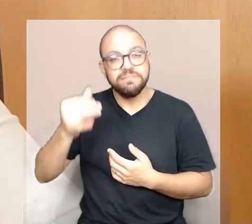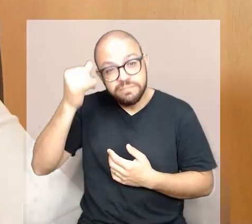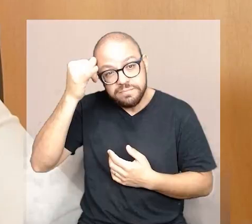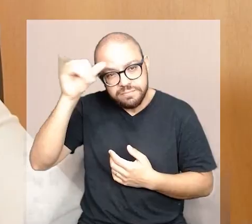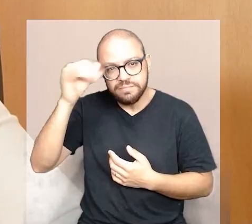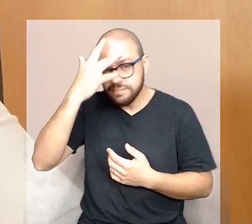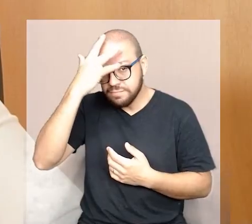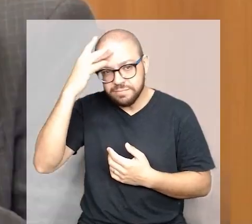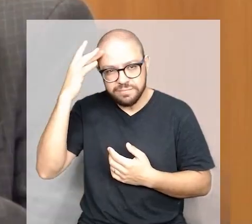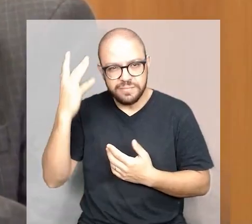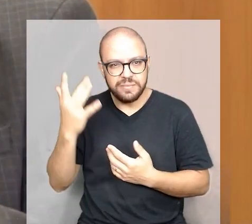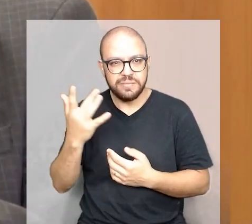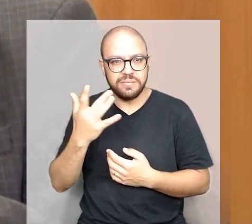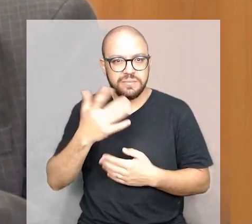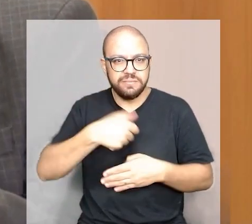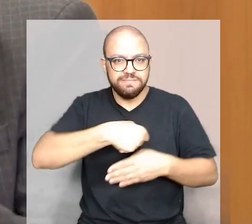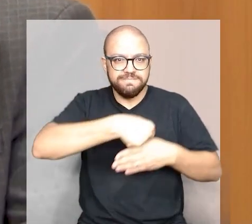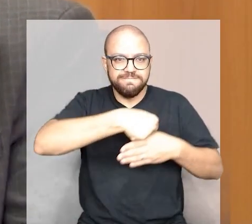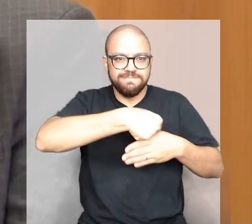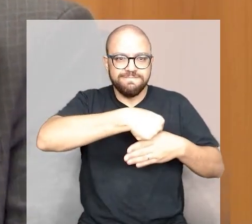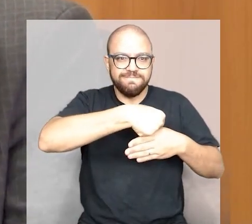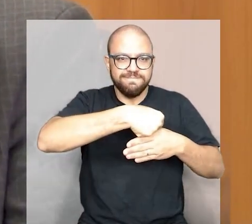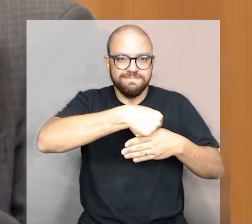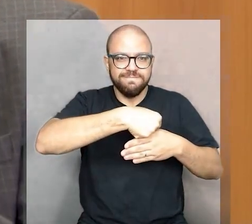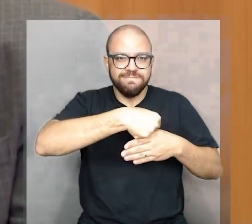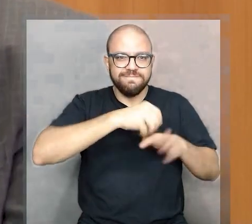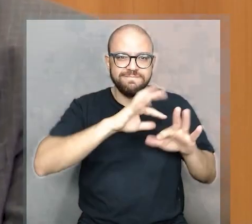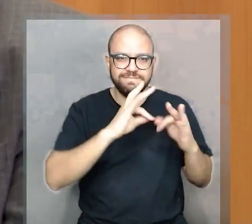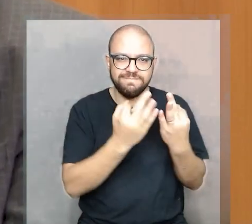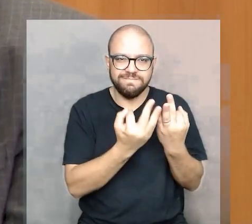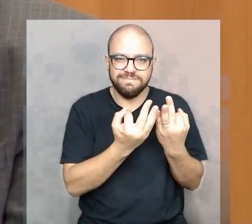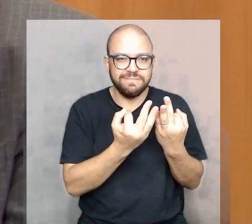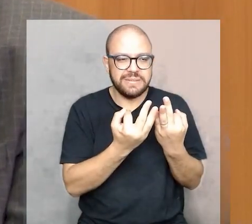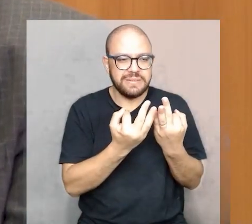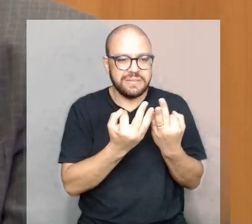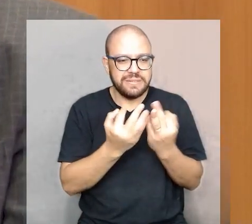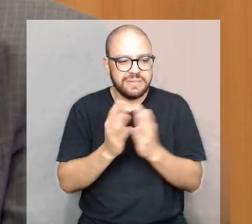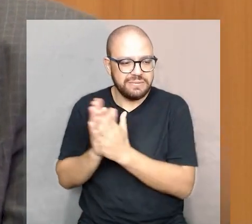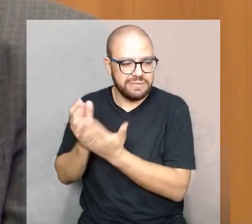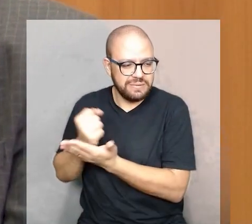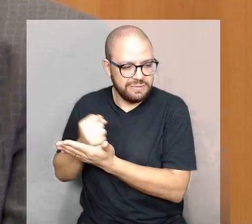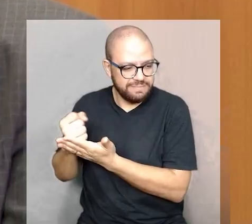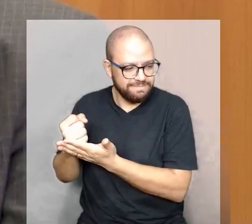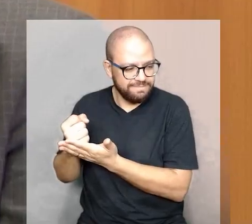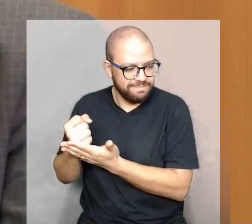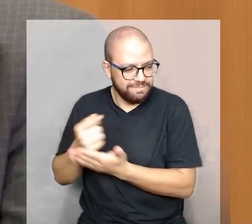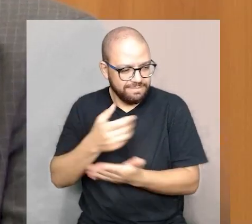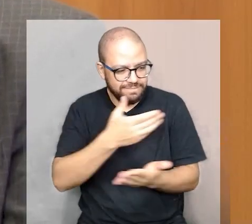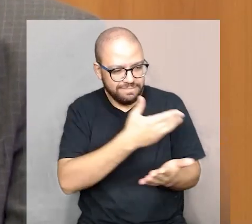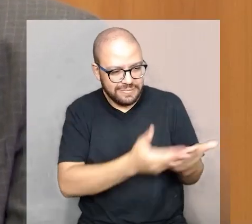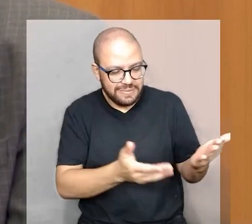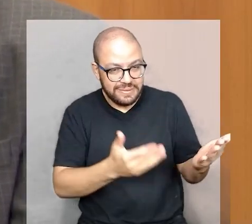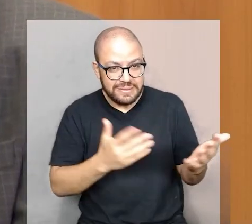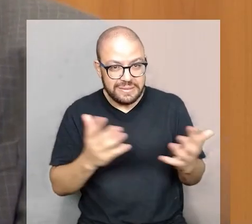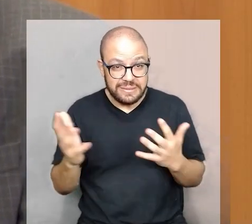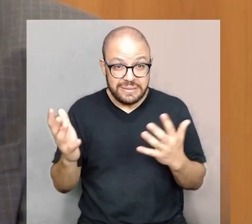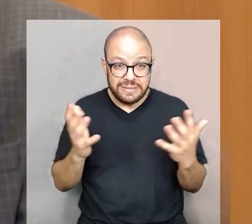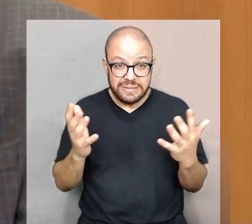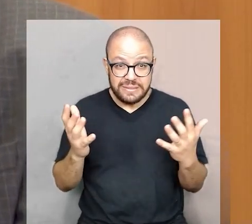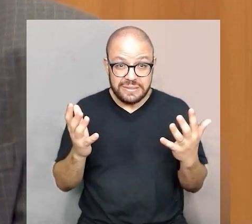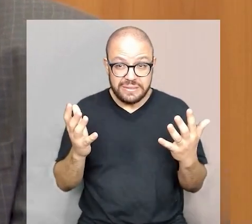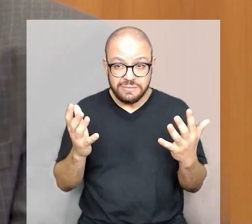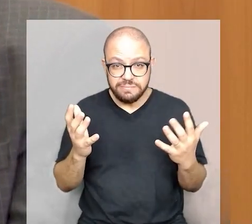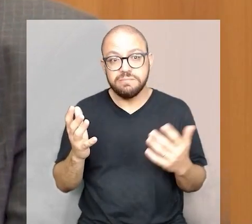informalidade, porque tem muita gente que não quer perder o Bolsa Família, não quer assinar carteira. E aí o empregador que é o mau empregador,